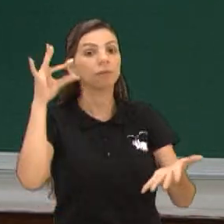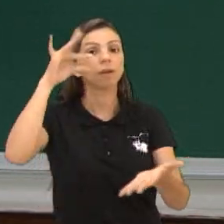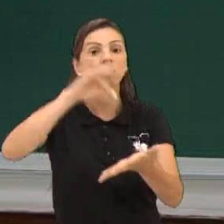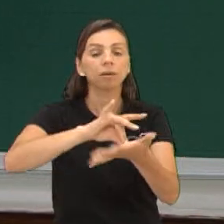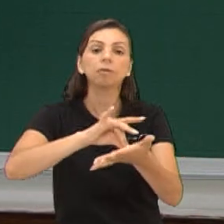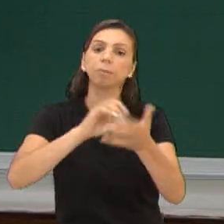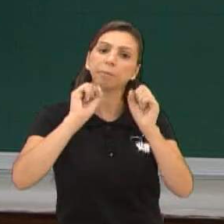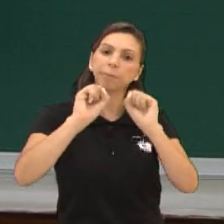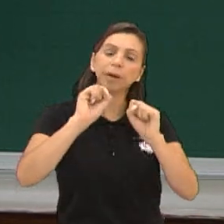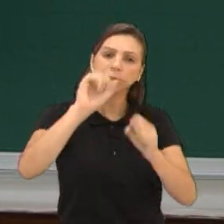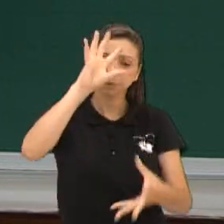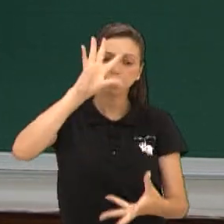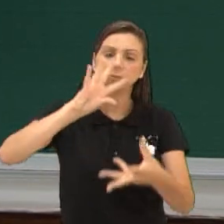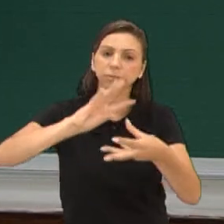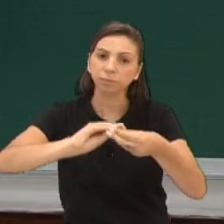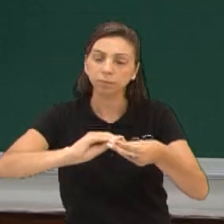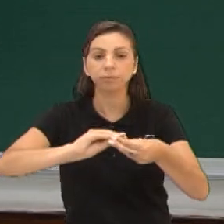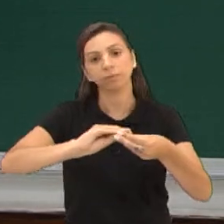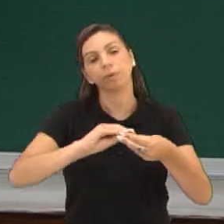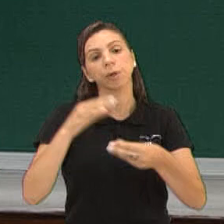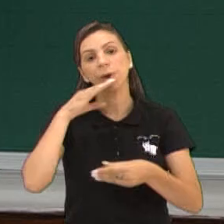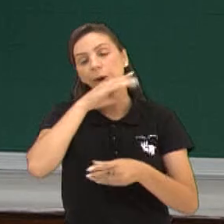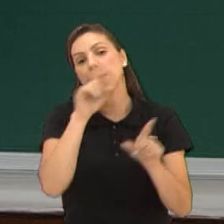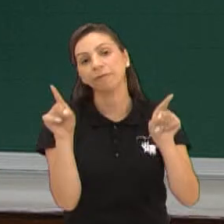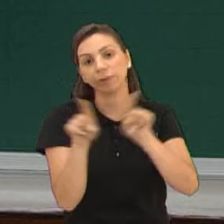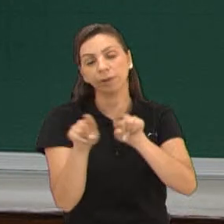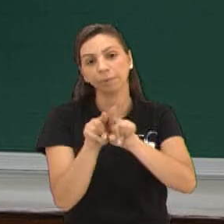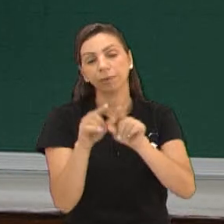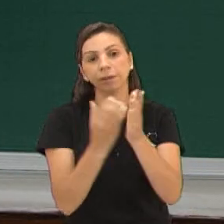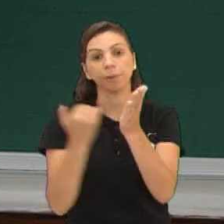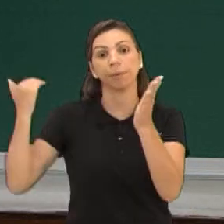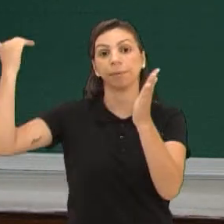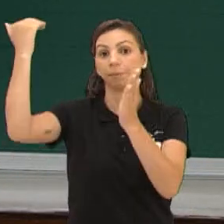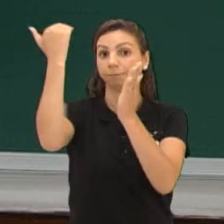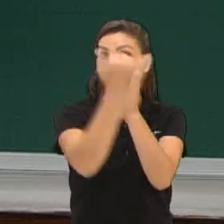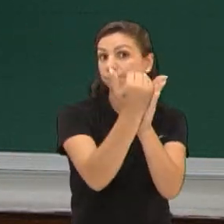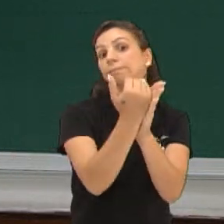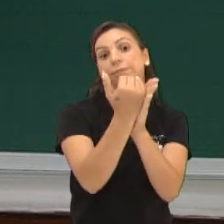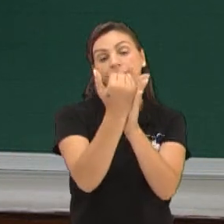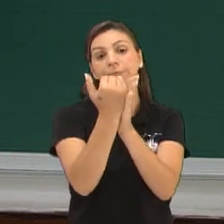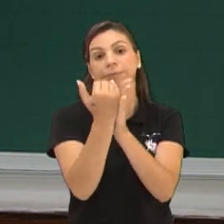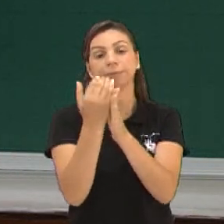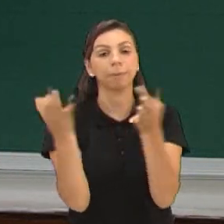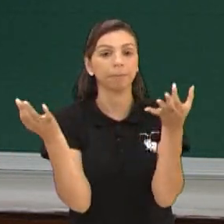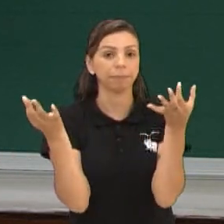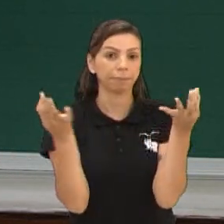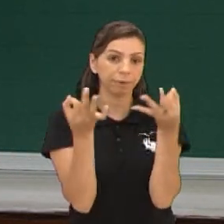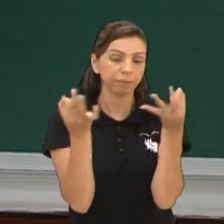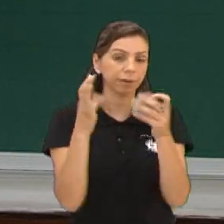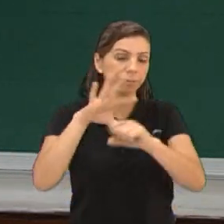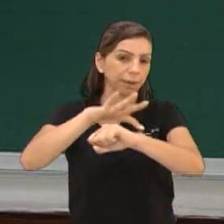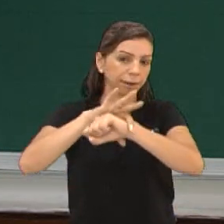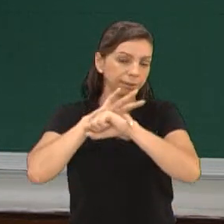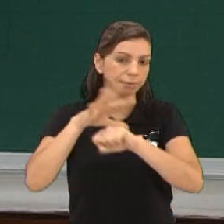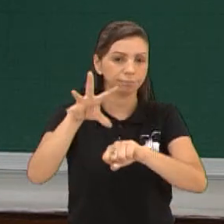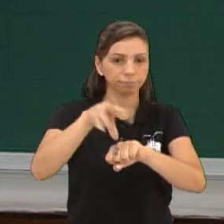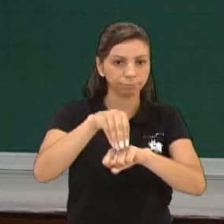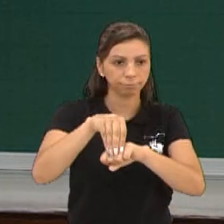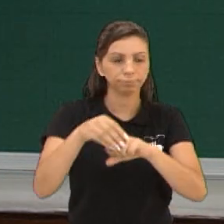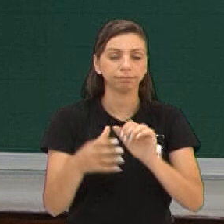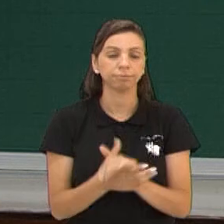fato possíveis de serem verificadas e obviamente que tem um nível de correção alto para garantir nos nossos conhecimentos